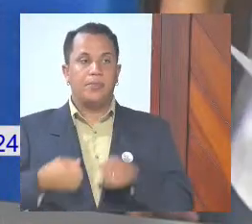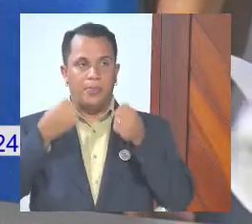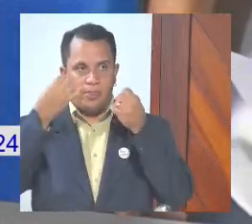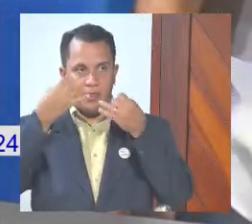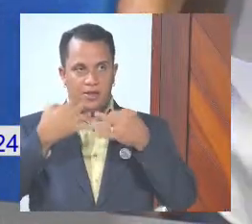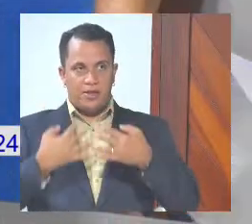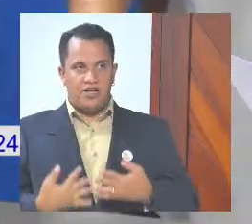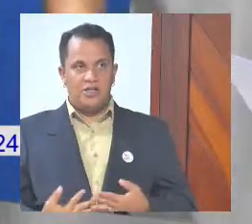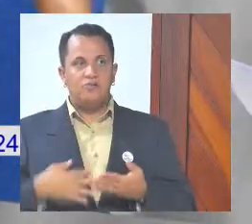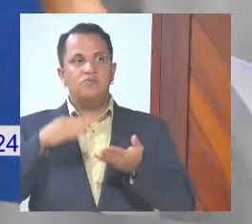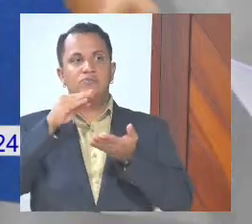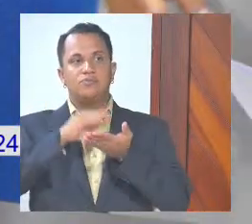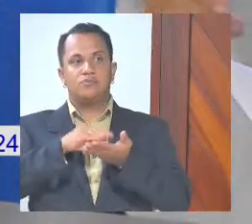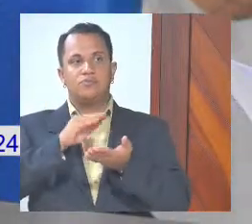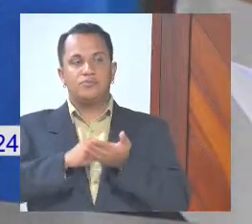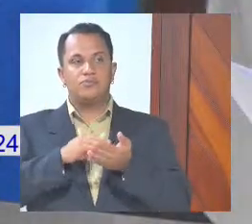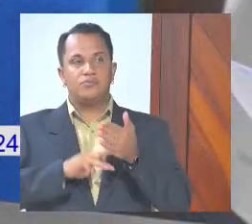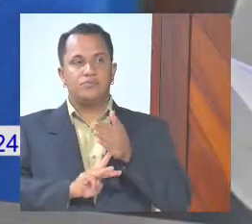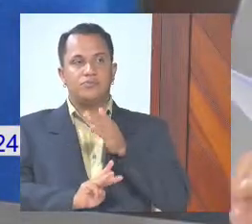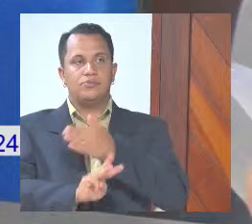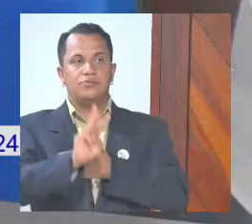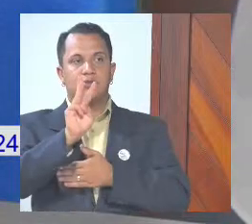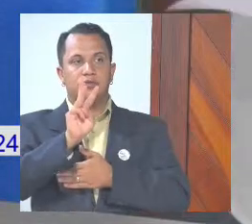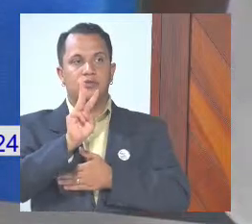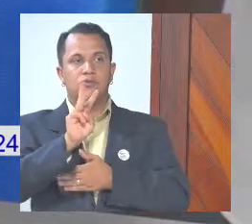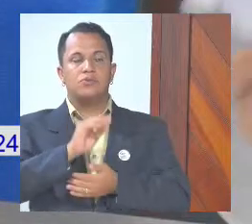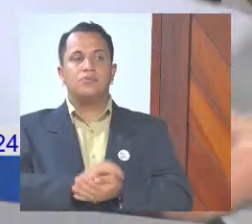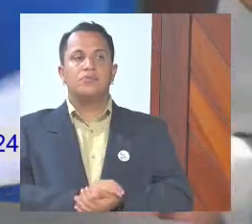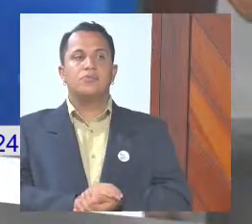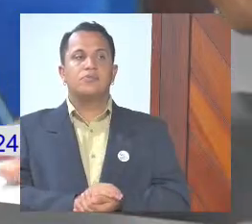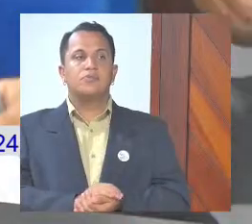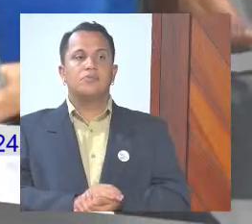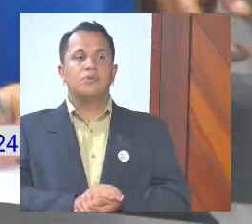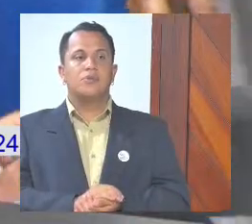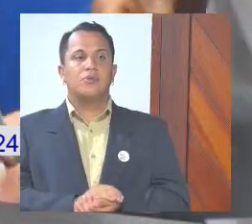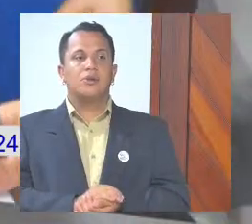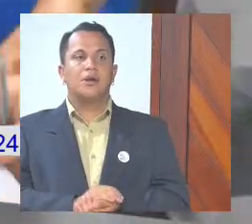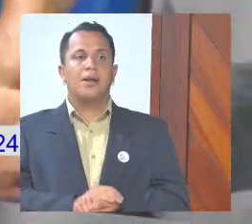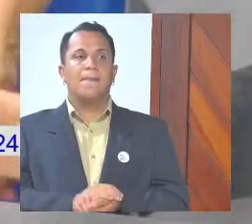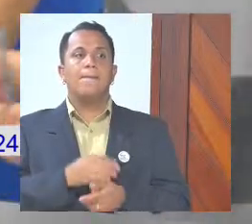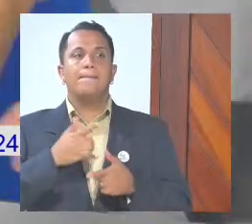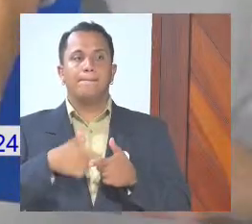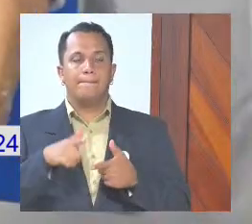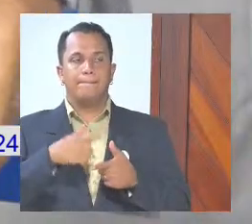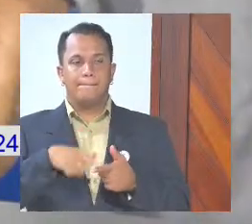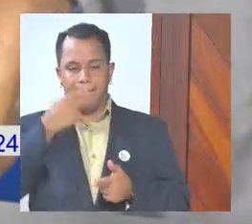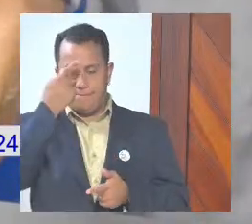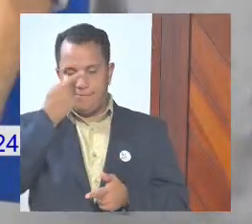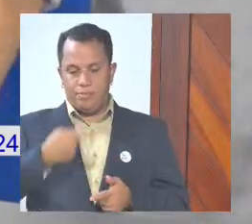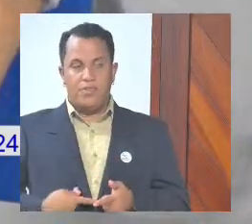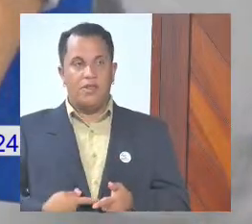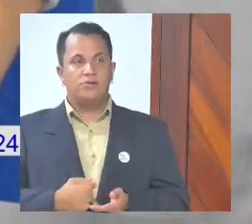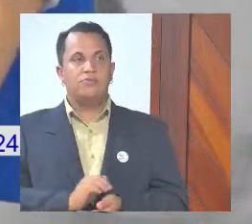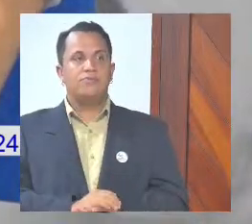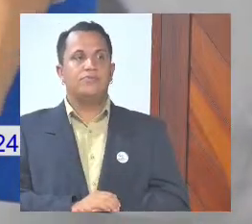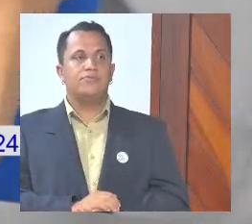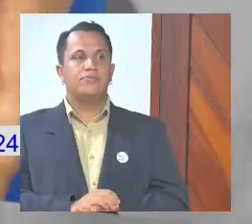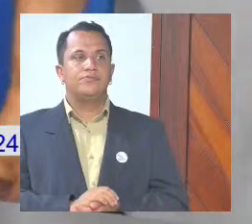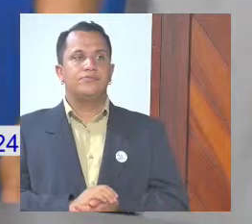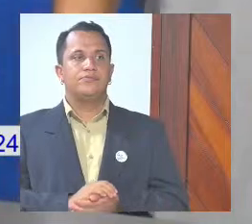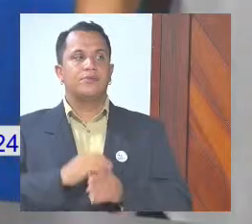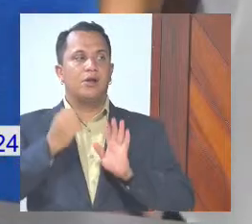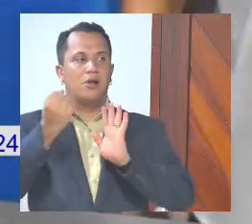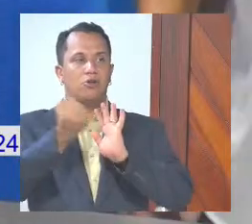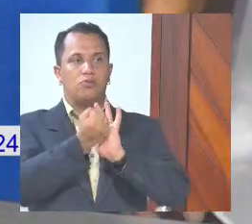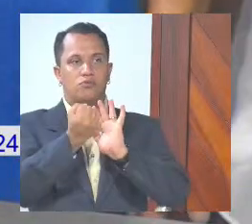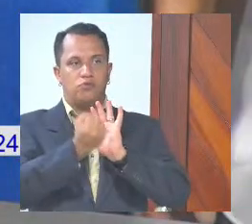ausência do vereador William Vieira da TV por motivos pessoais e, de acordo com o quórum